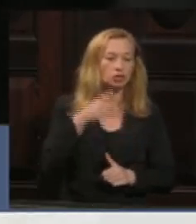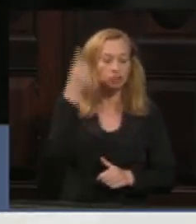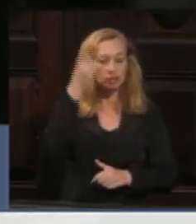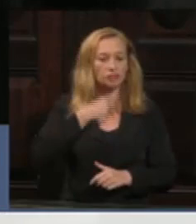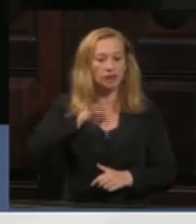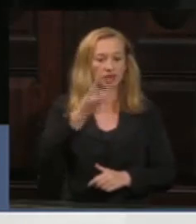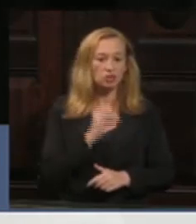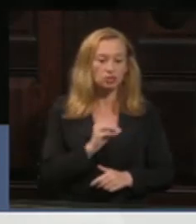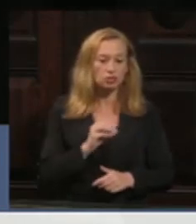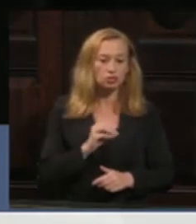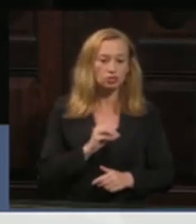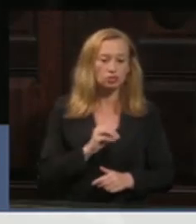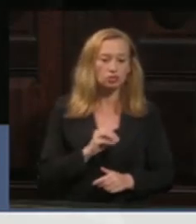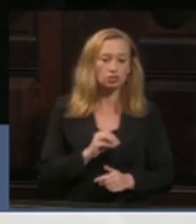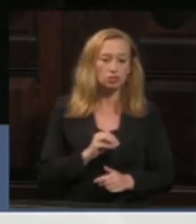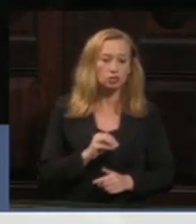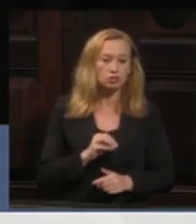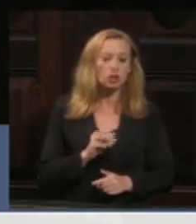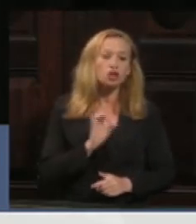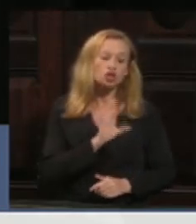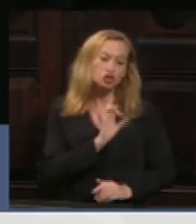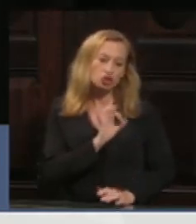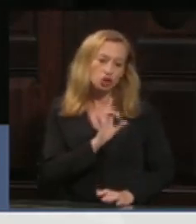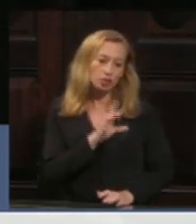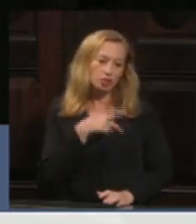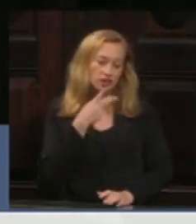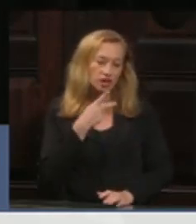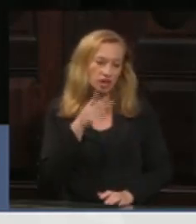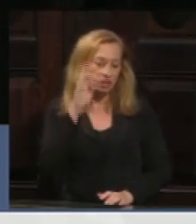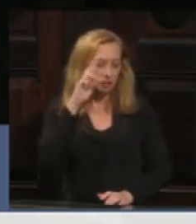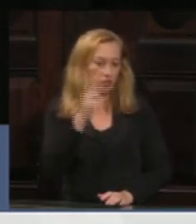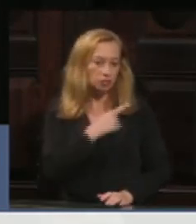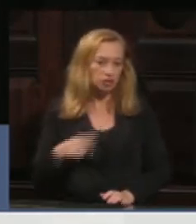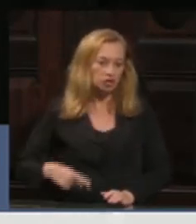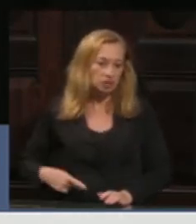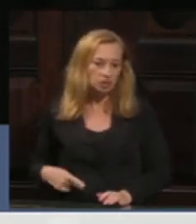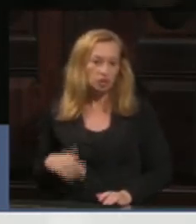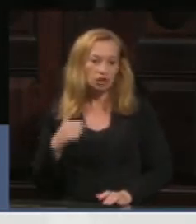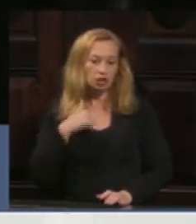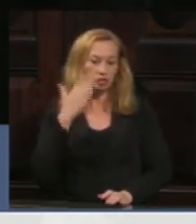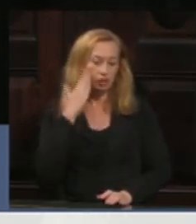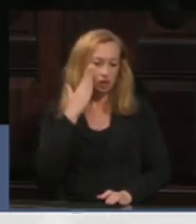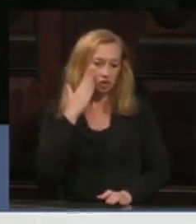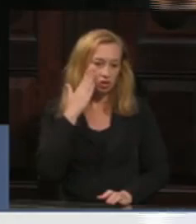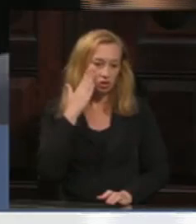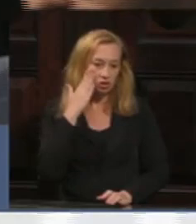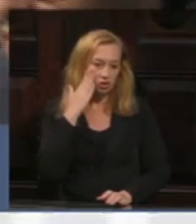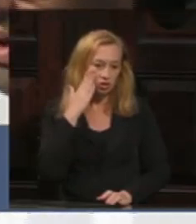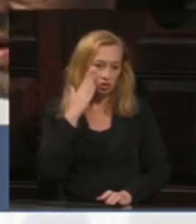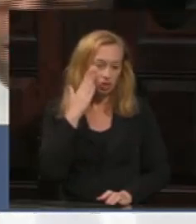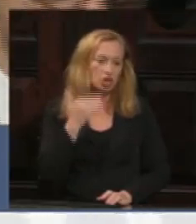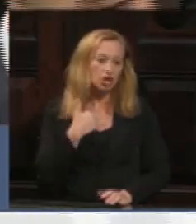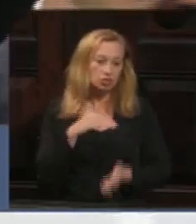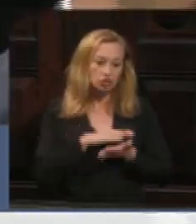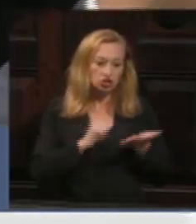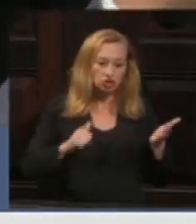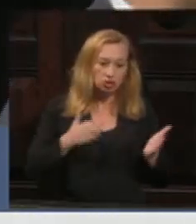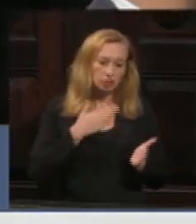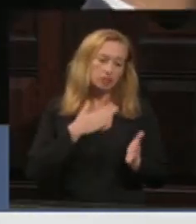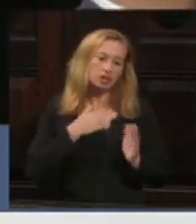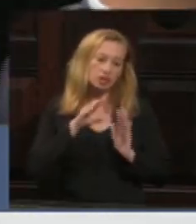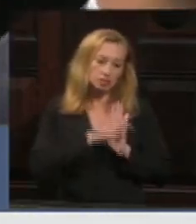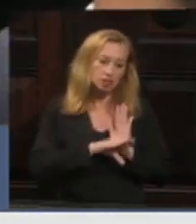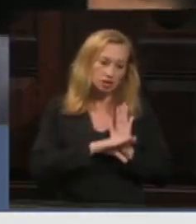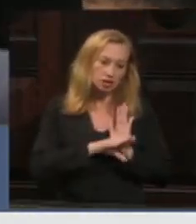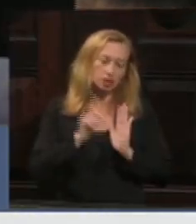falar. Presidente, só para me aliar aqui, que chegamos ao entendimento do deputado Carlos Mink também em relação à minha emenda, então eu estou retirando ela hoje, eventualmente